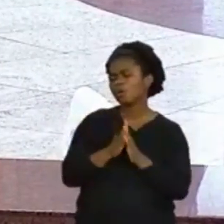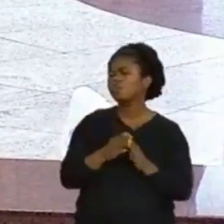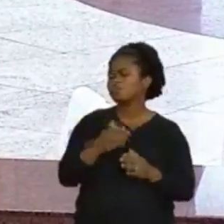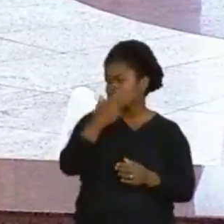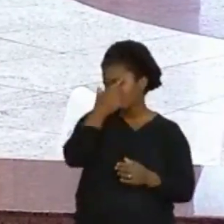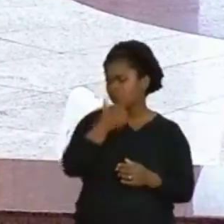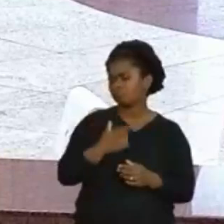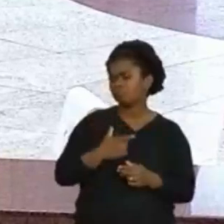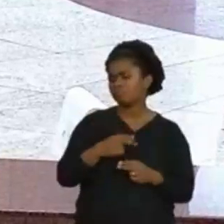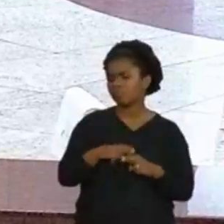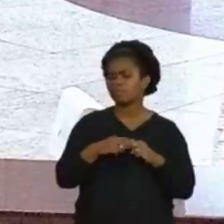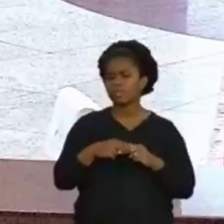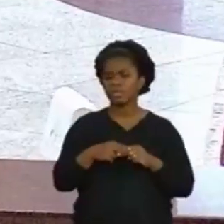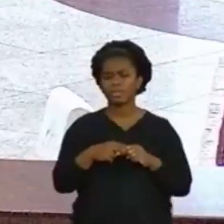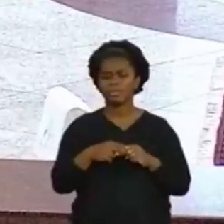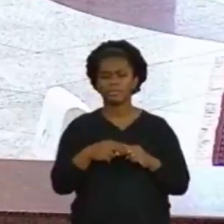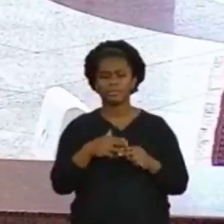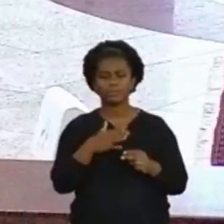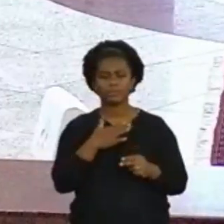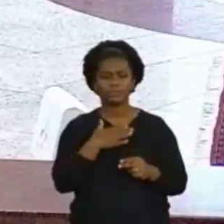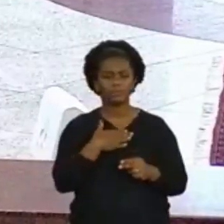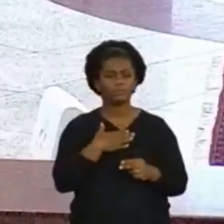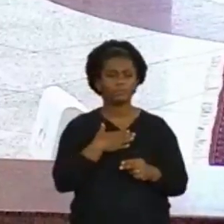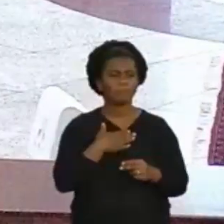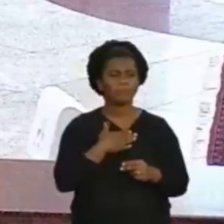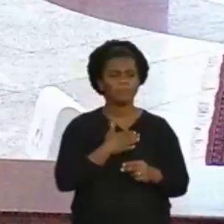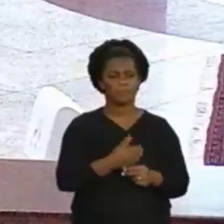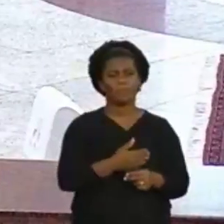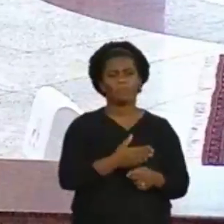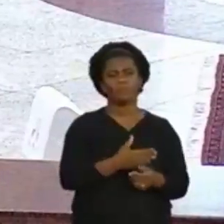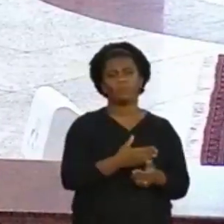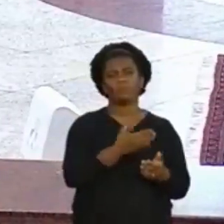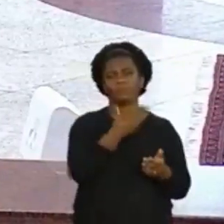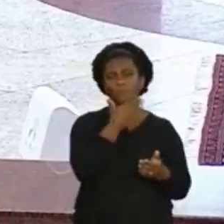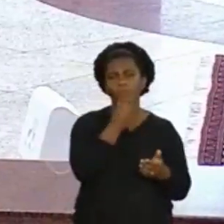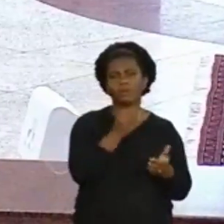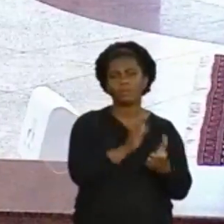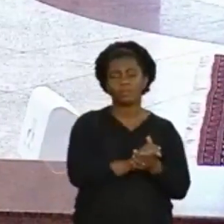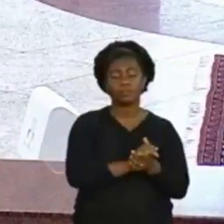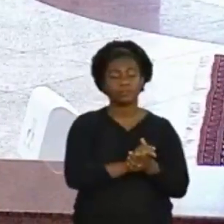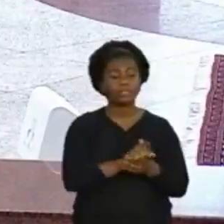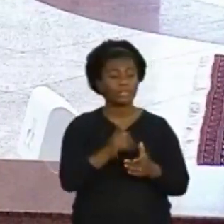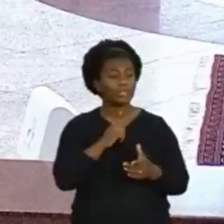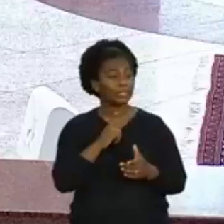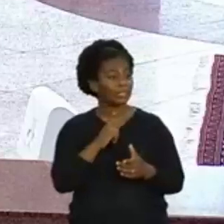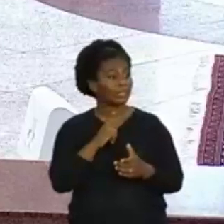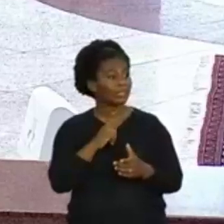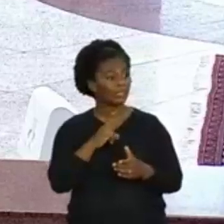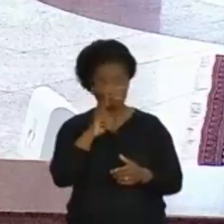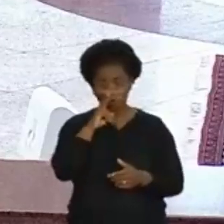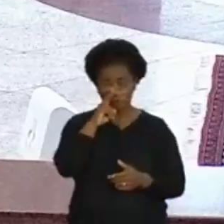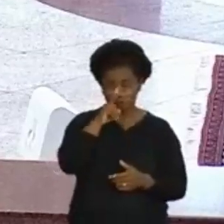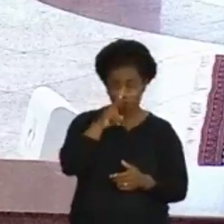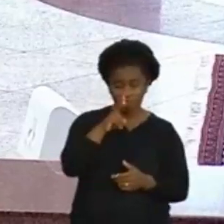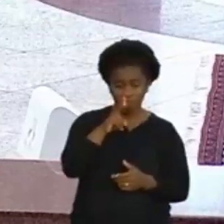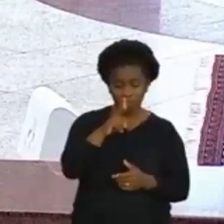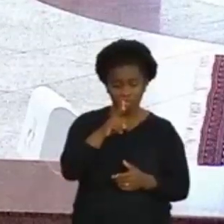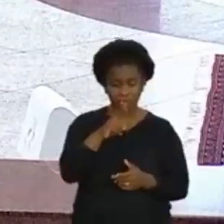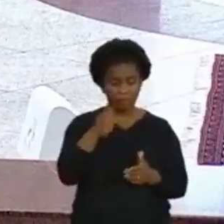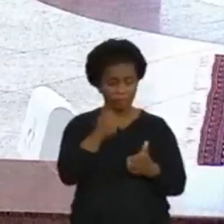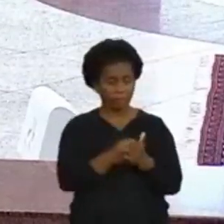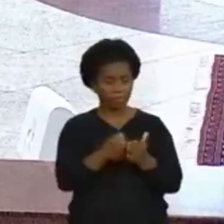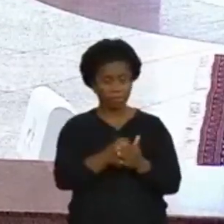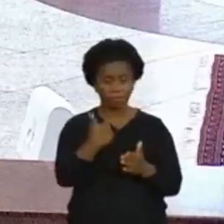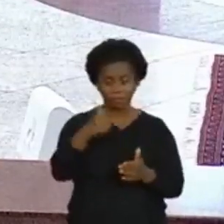Quer dizer, uma disposição para lutar por alguém, mas não tem uma disposição para sonhar os sonhos e os planos de